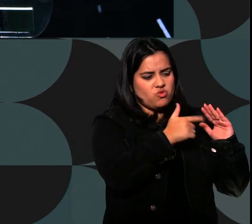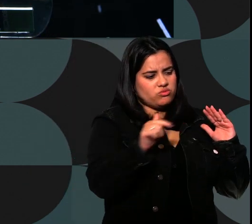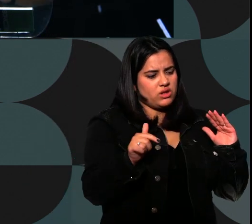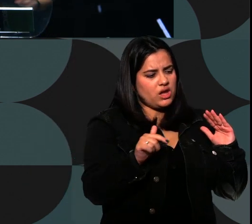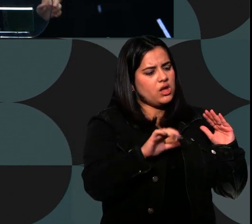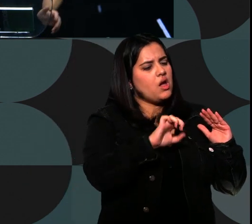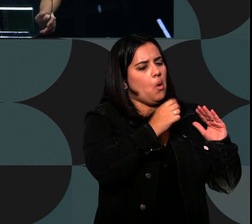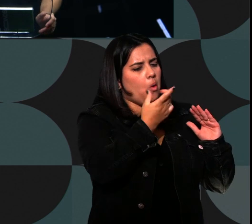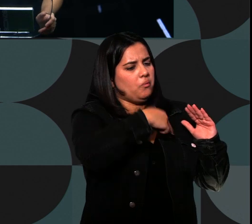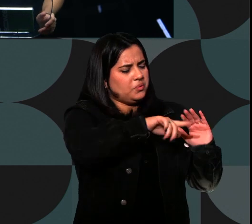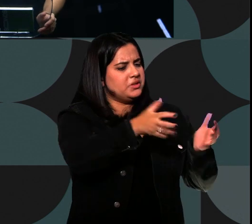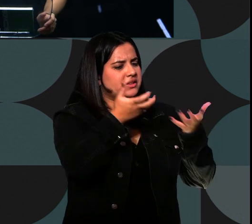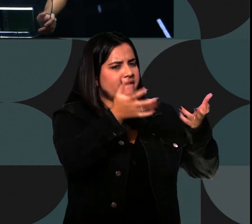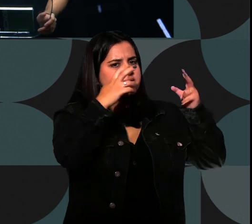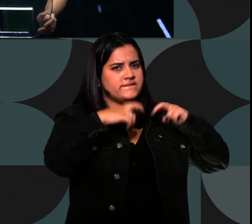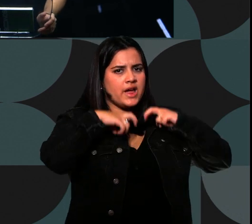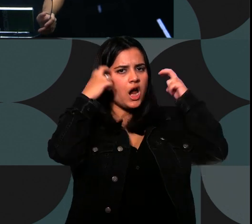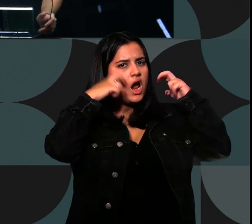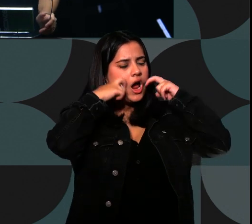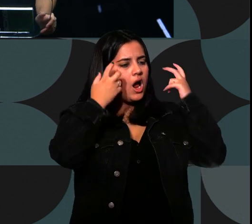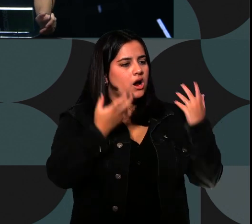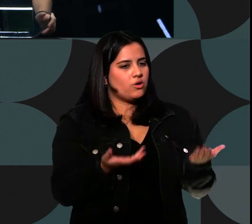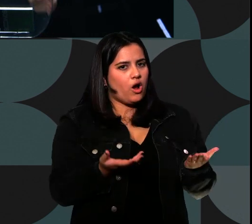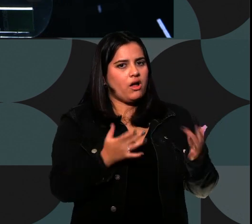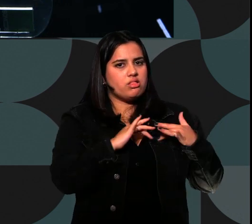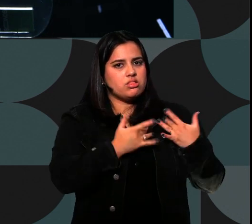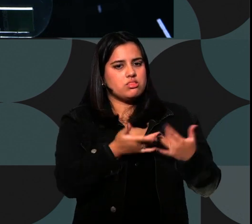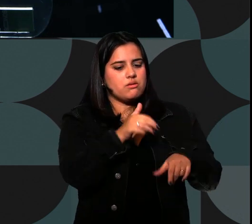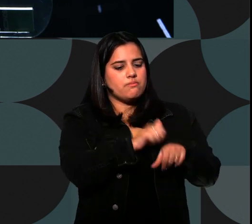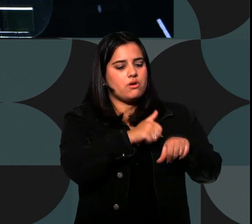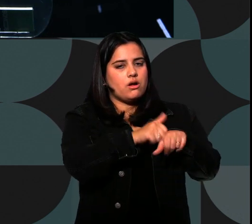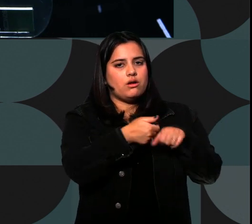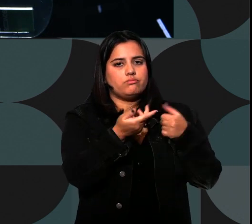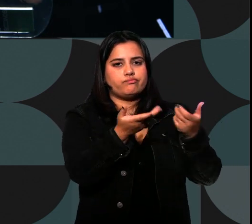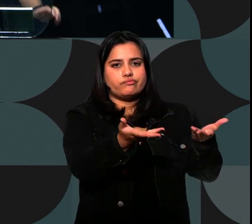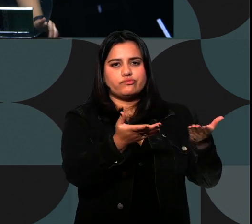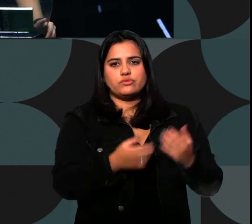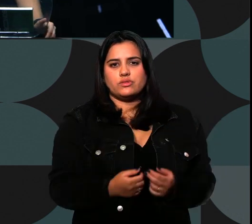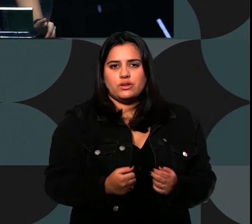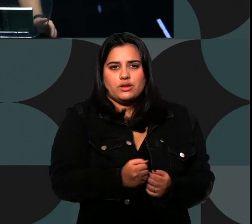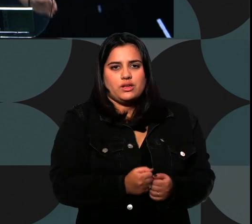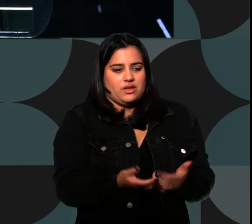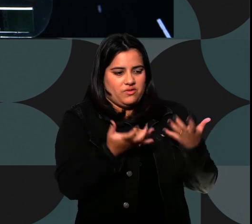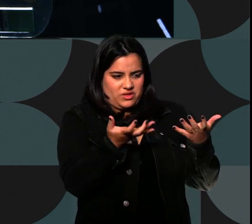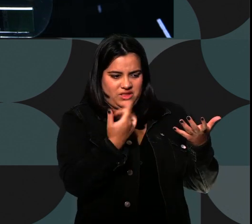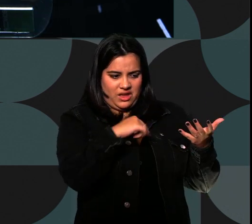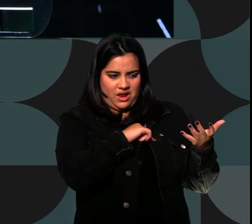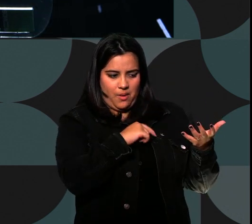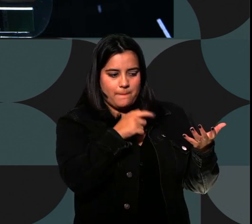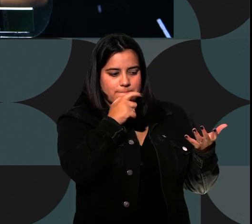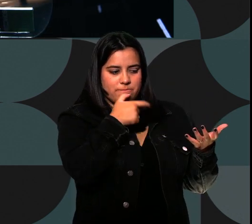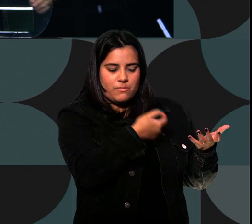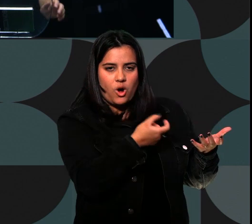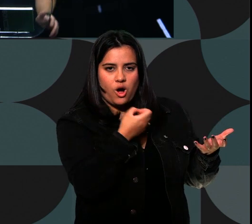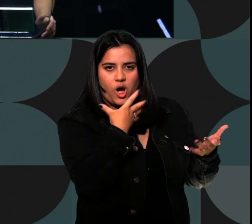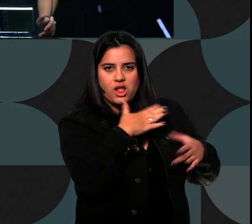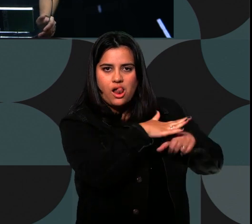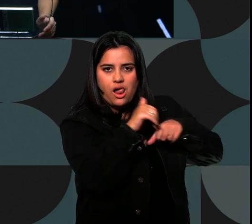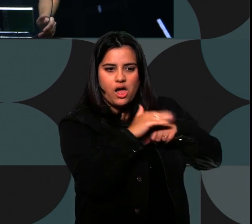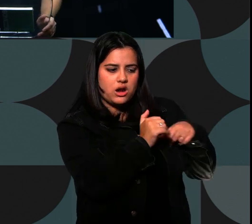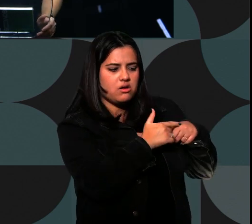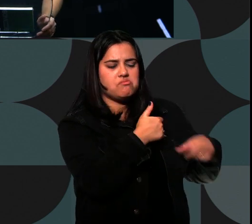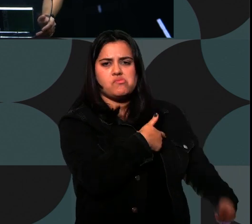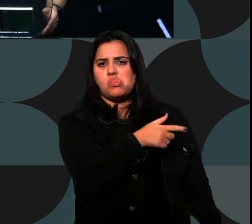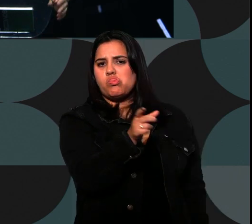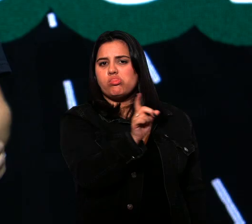mesmo envergonhar a igreja de Deus e humilhar os pobres? Que devo dizer? Querem que eu os elogie? Certamente não os elogiarei